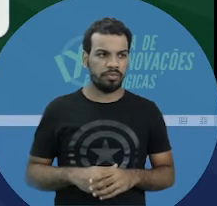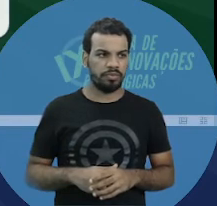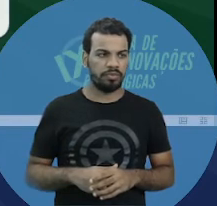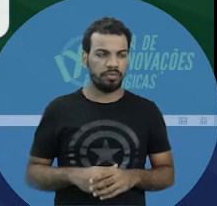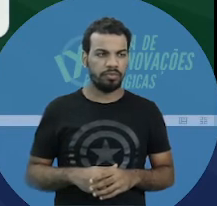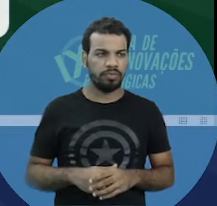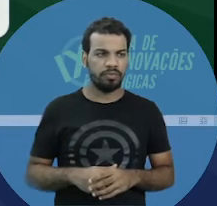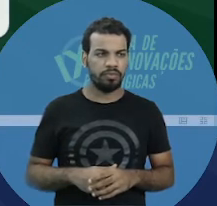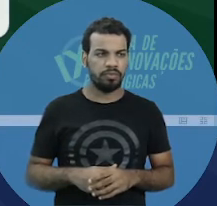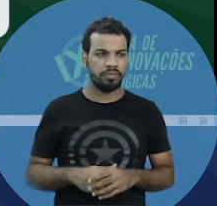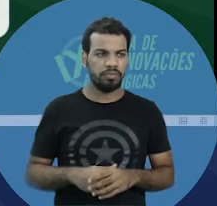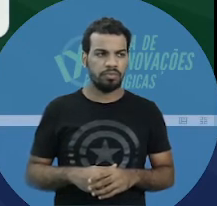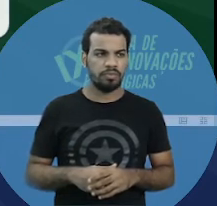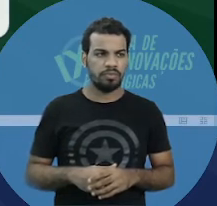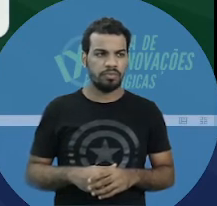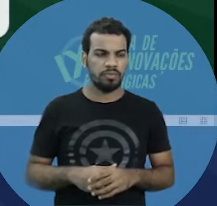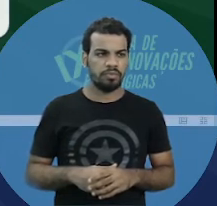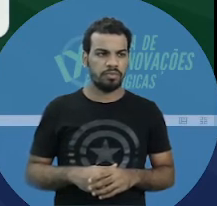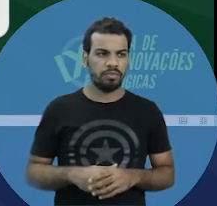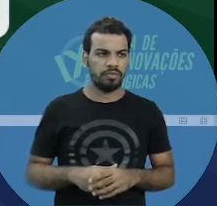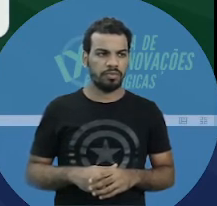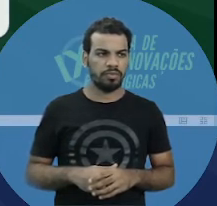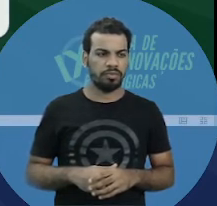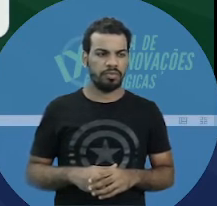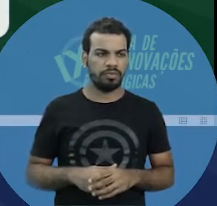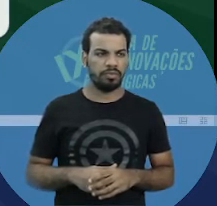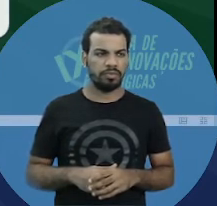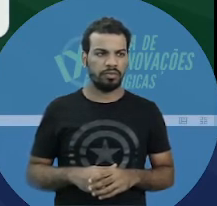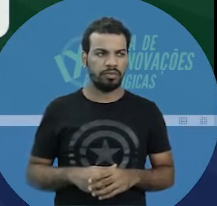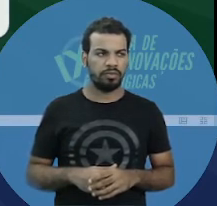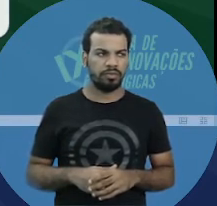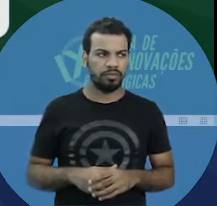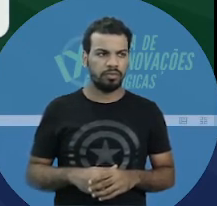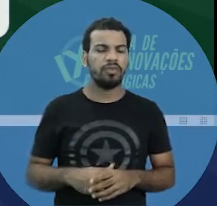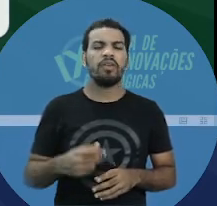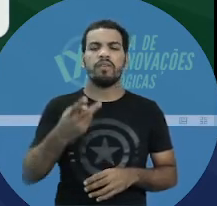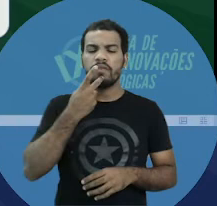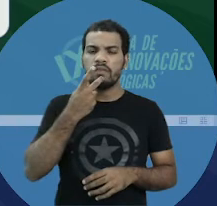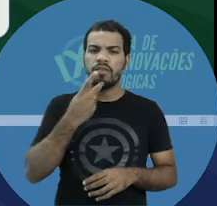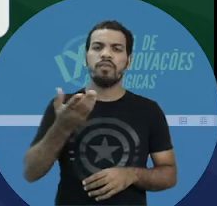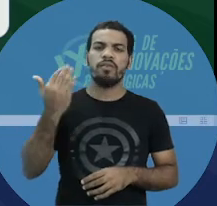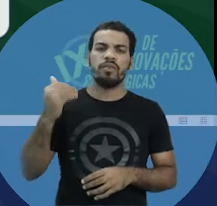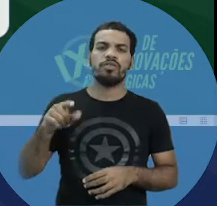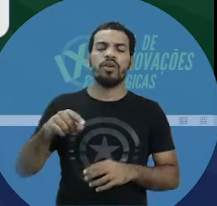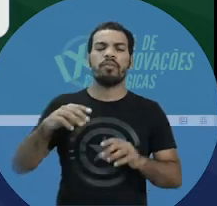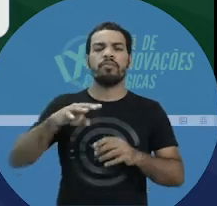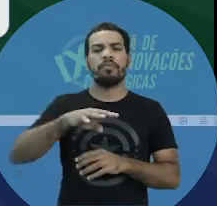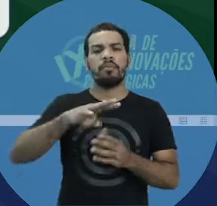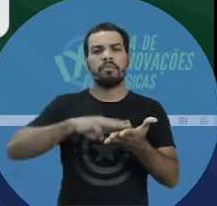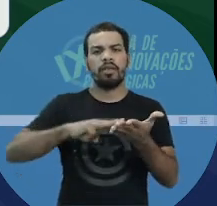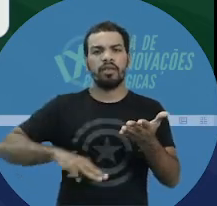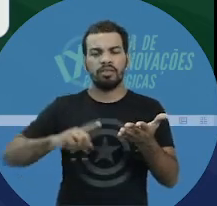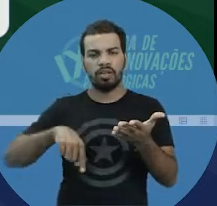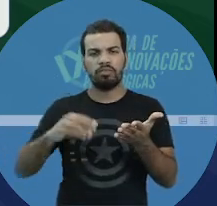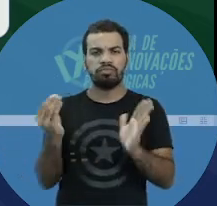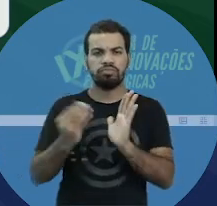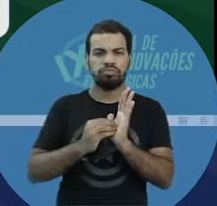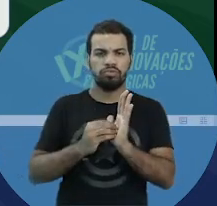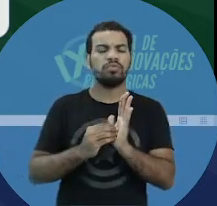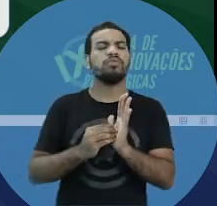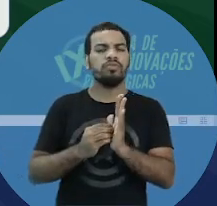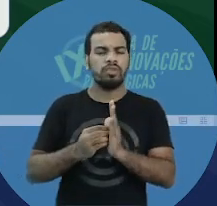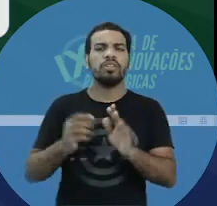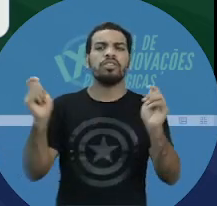falando um pouquinho antes, né, eu acho que eu já me adiantei, dentro do contexto das metodologias aplicadas, a gente pode perceber